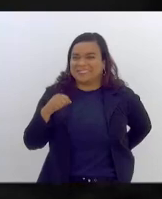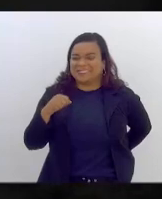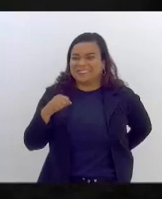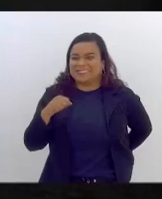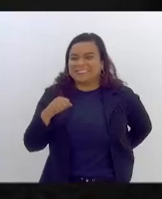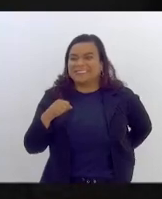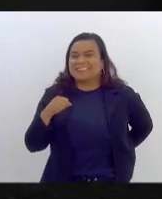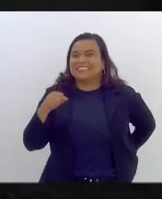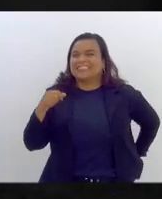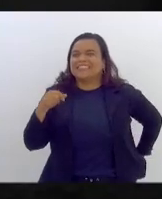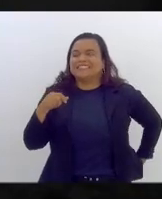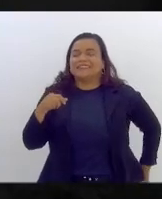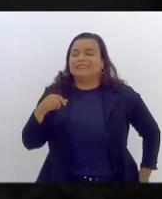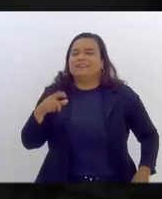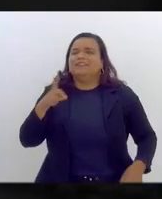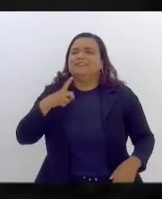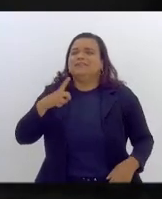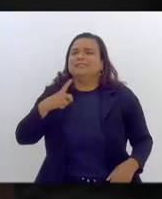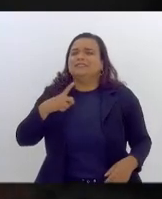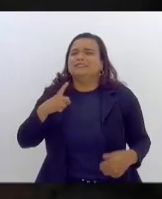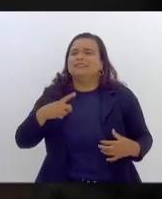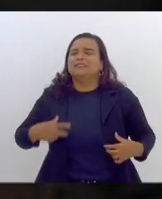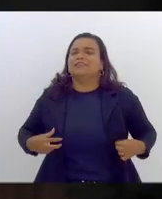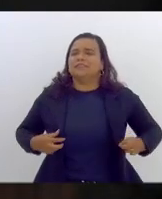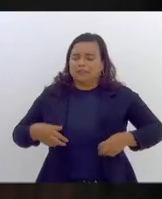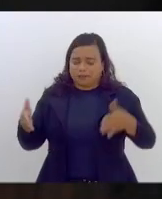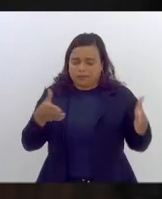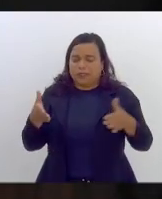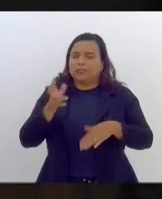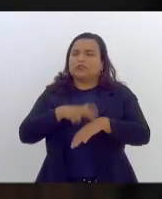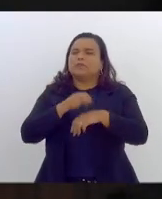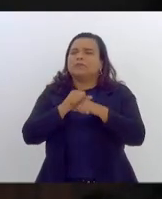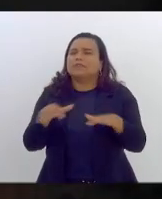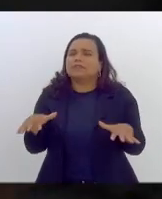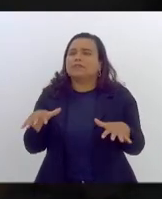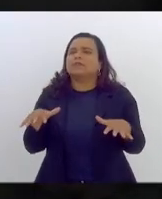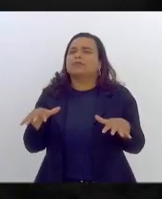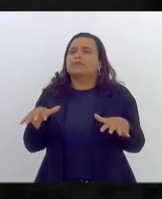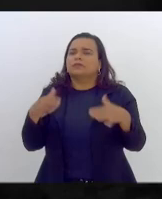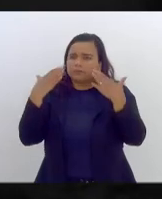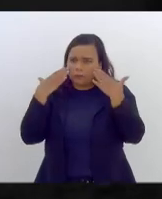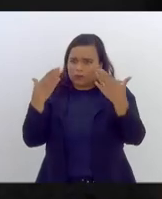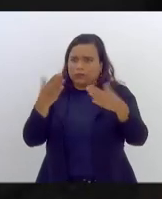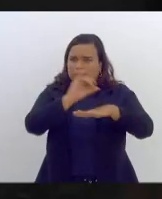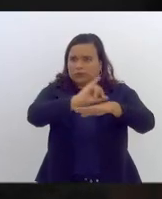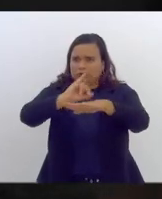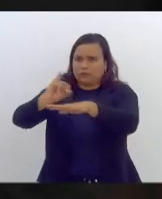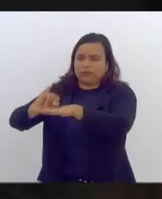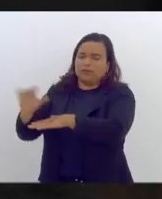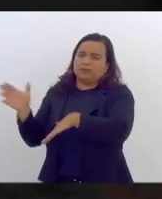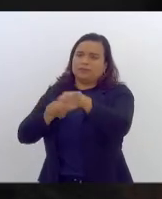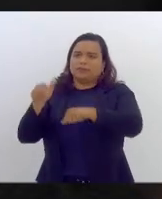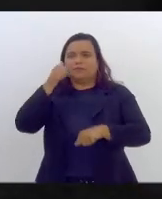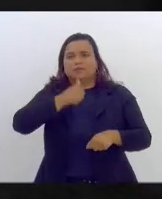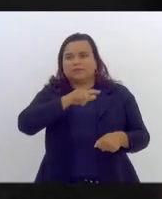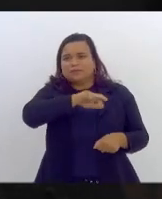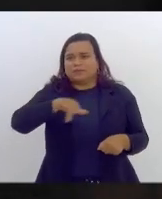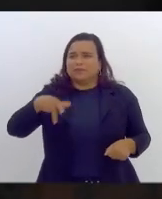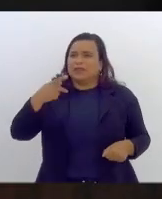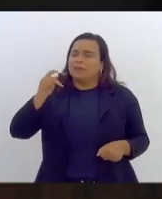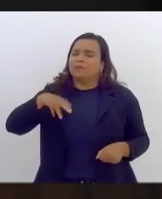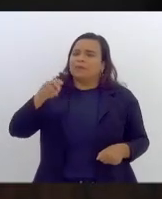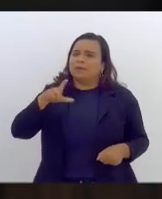ter feito, durante a pandemia, uma exposição com mulheres e Pamela